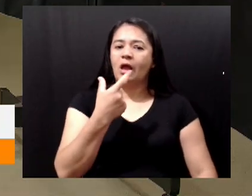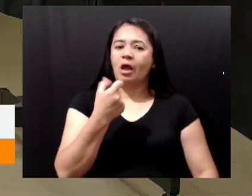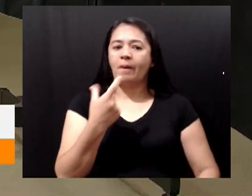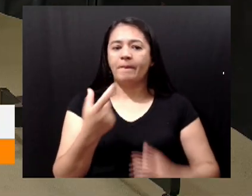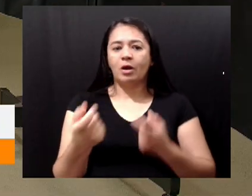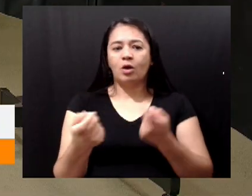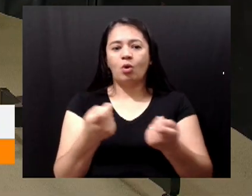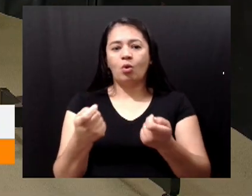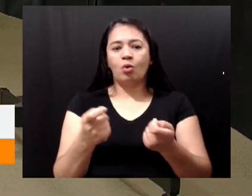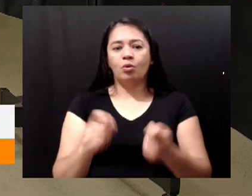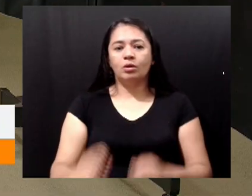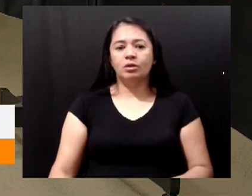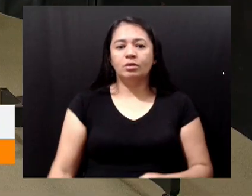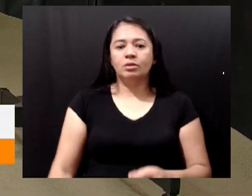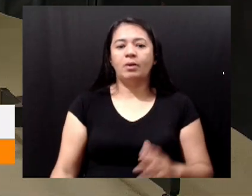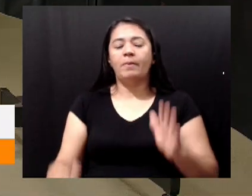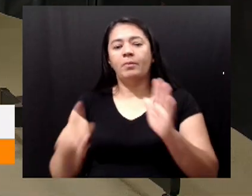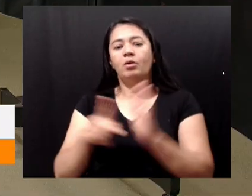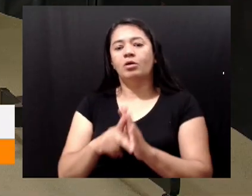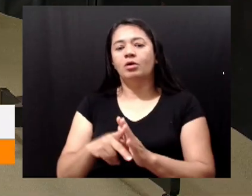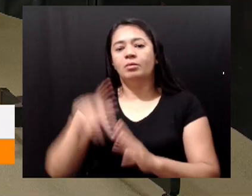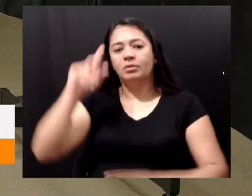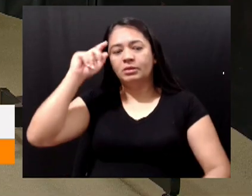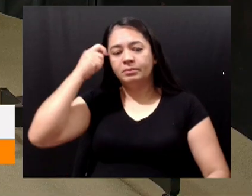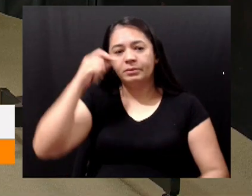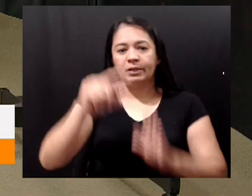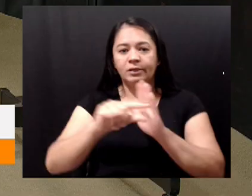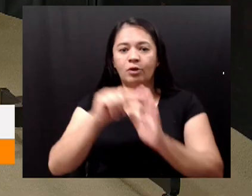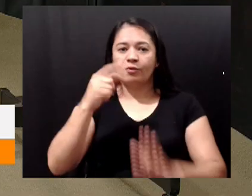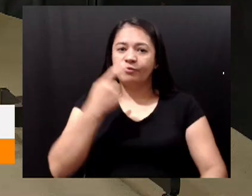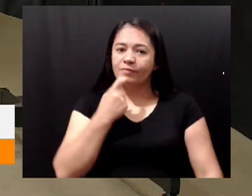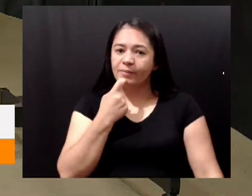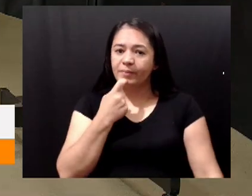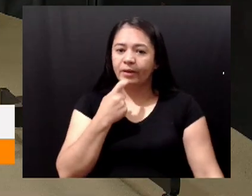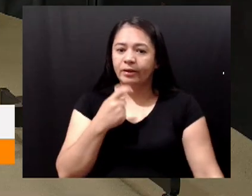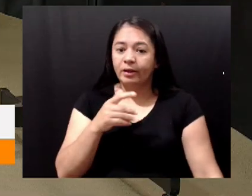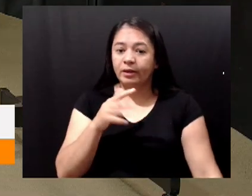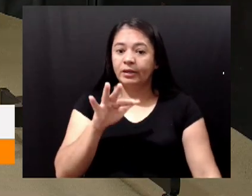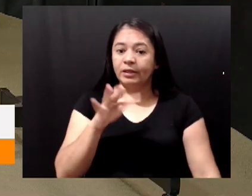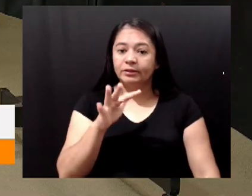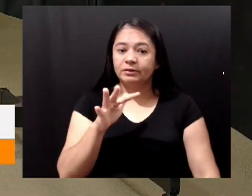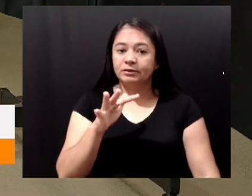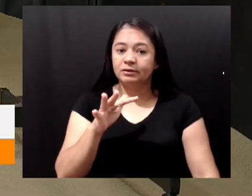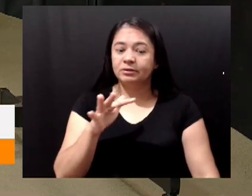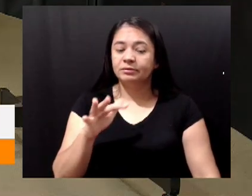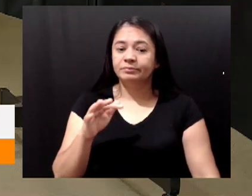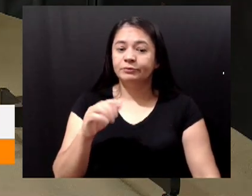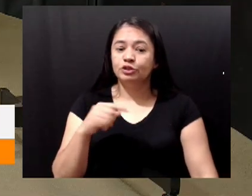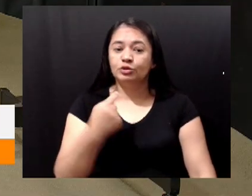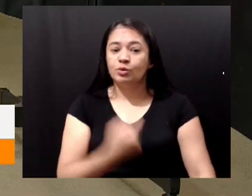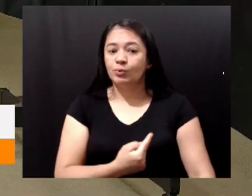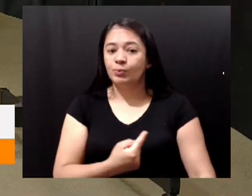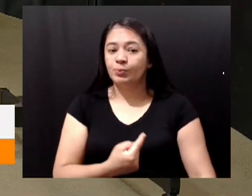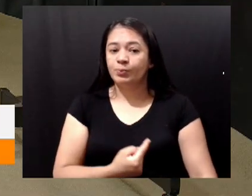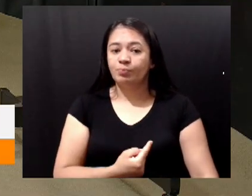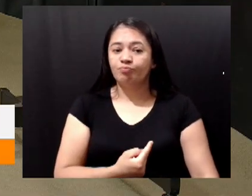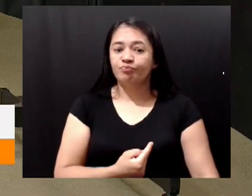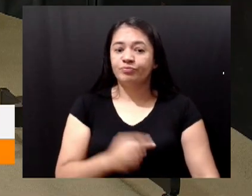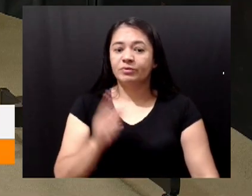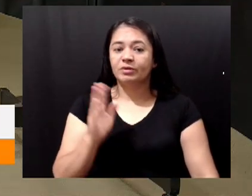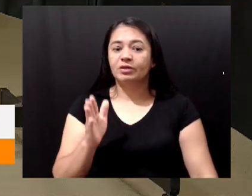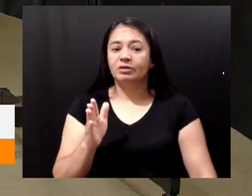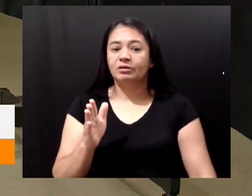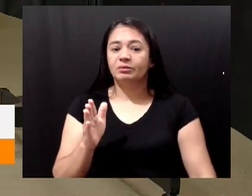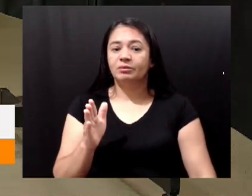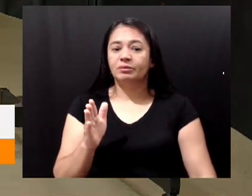tarja preta ou de tarja vermelha, e que às vezes nós temos aí não